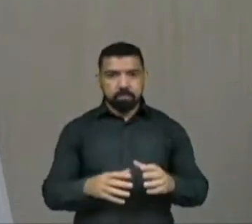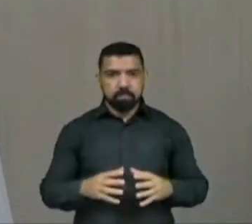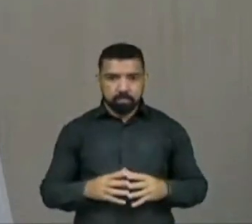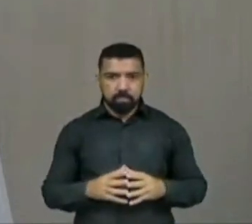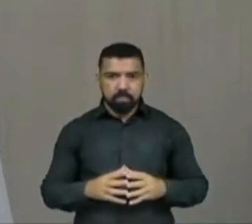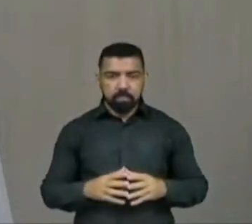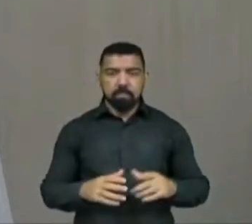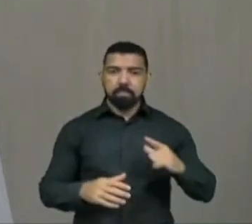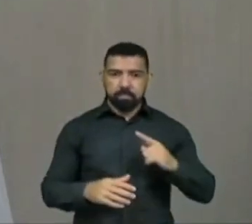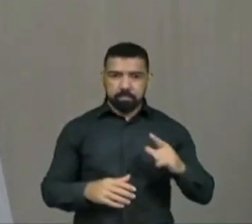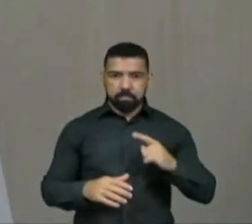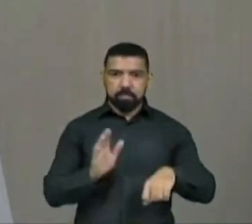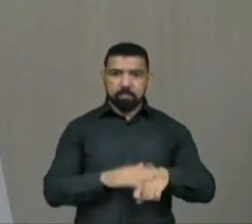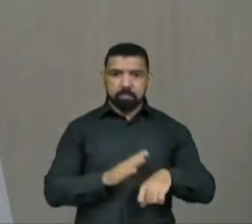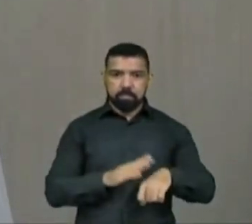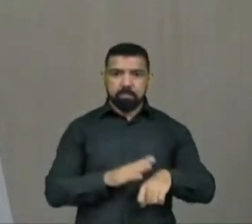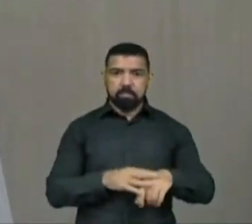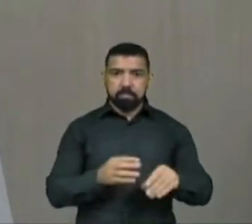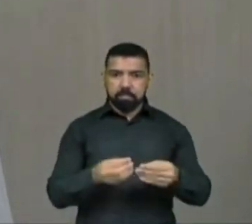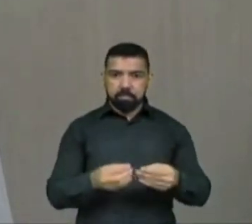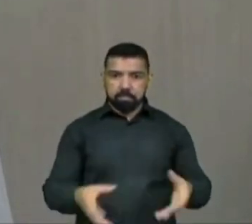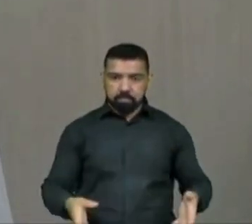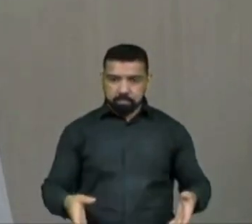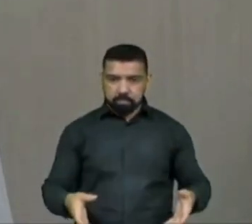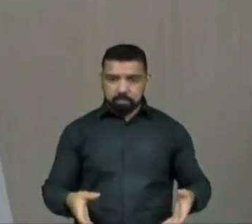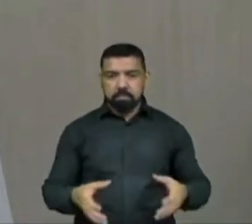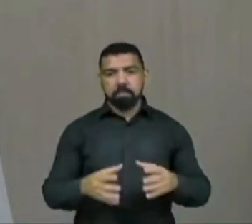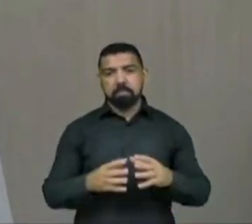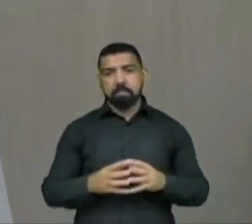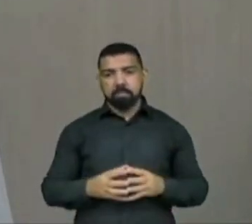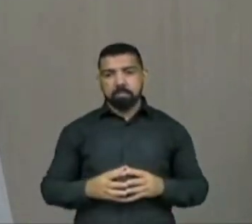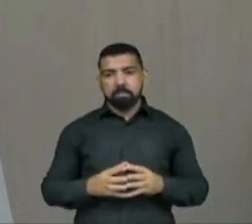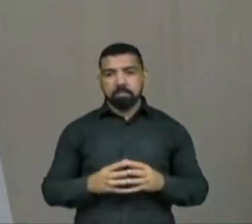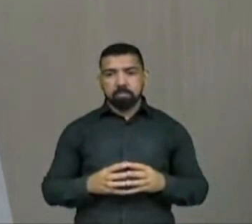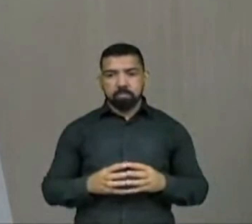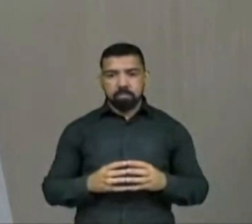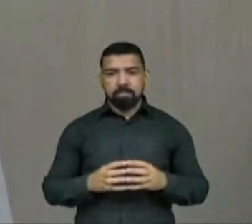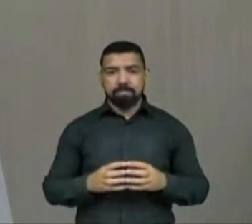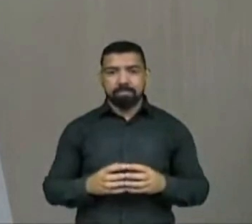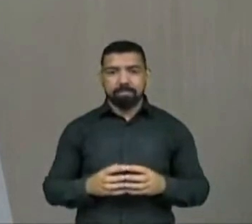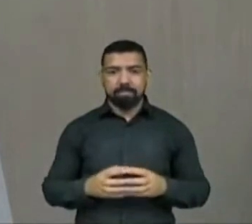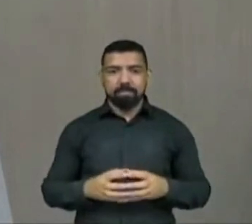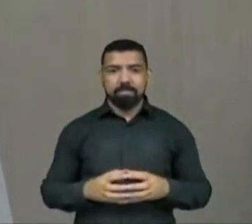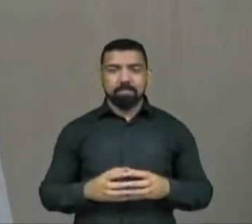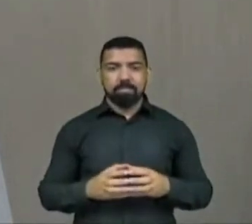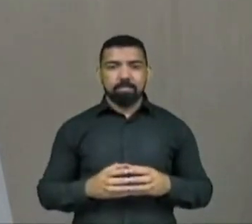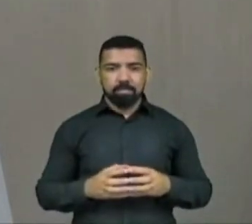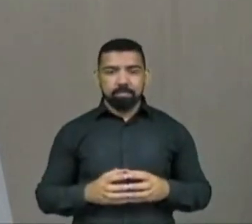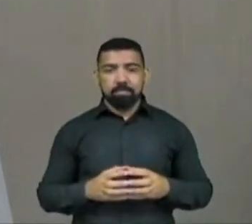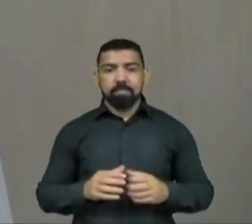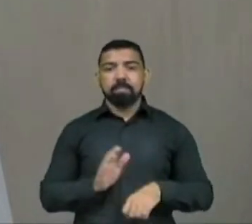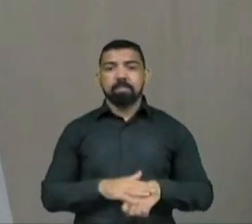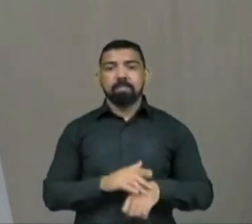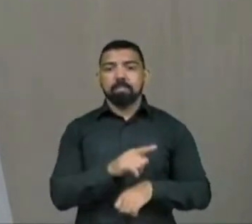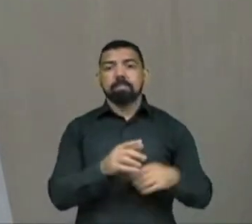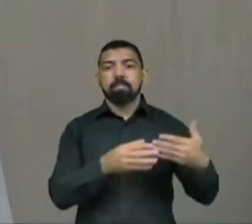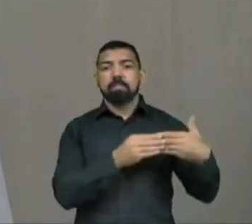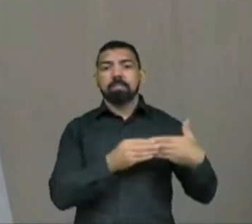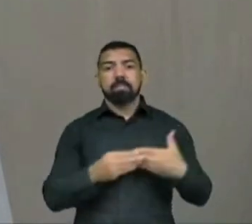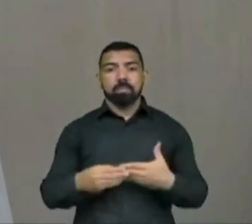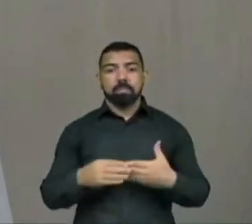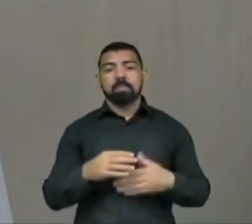teve perda, a lei federal em questão discutida, deputada Lia, ela trazia em seu